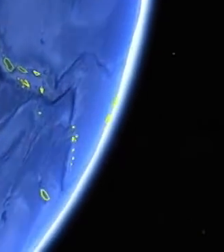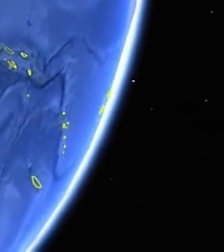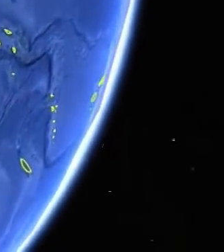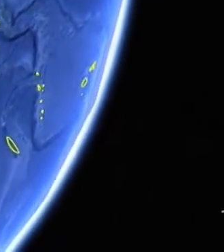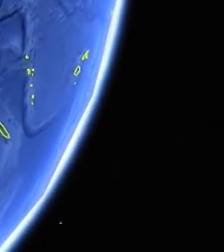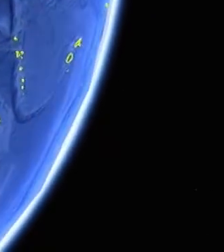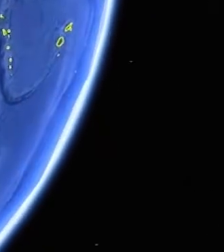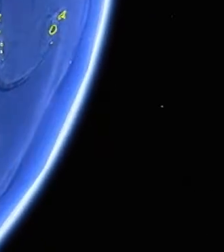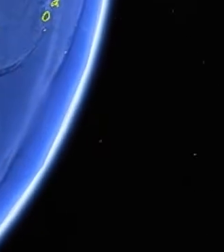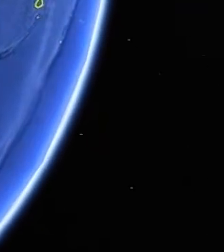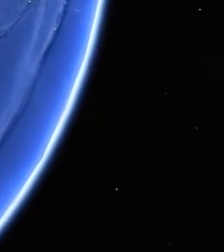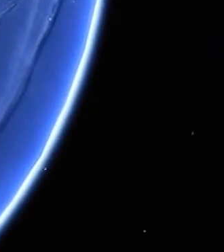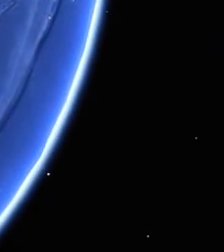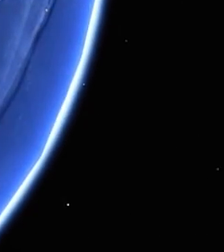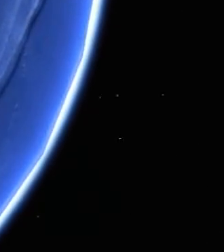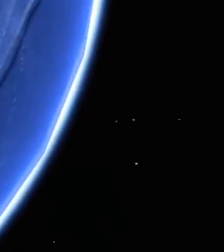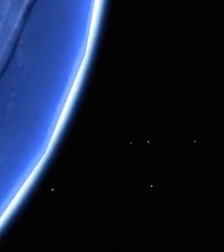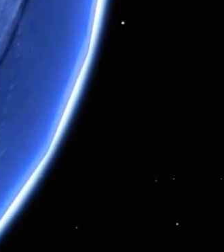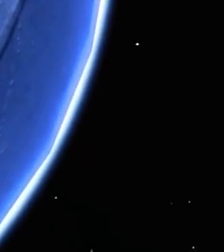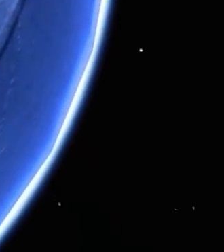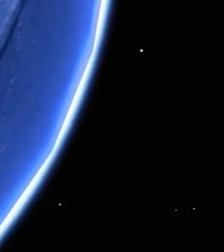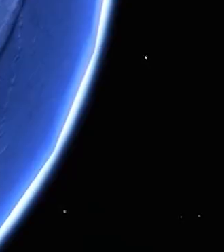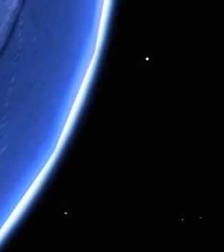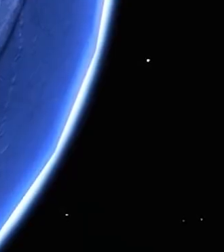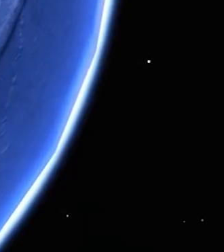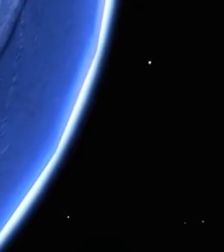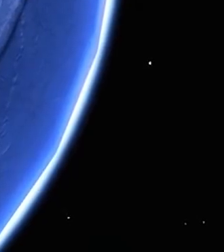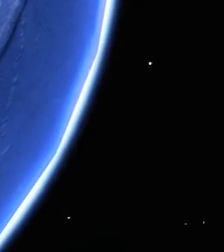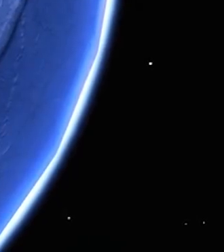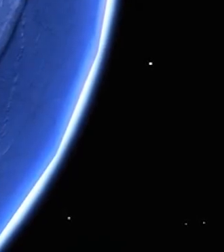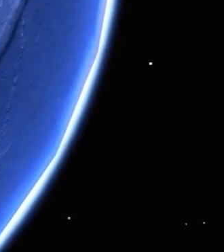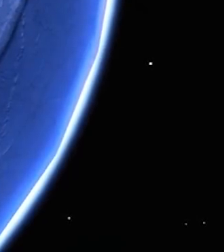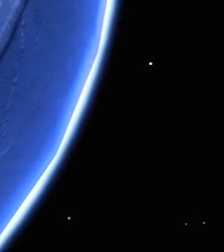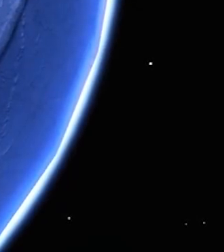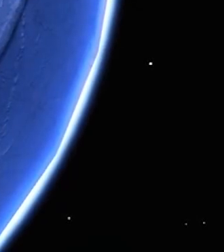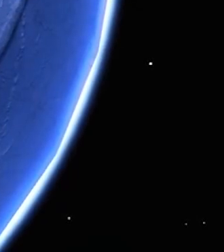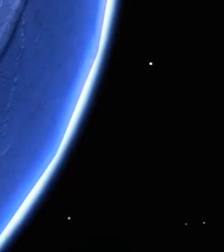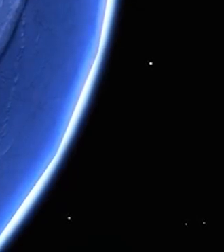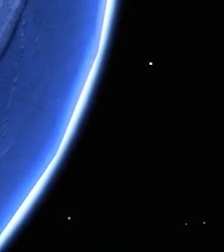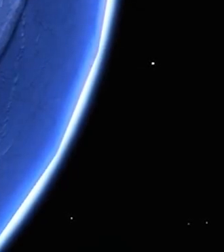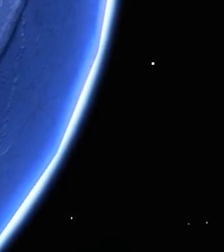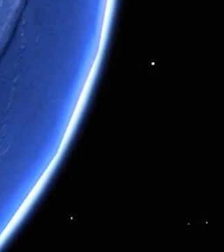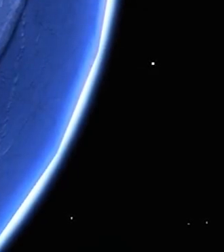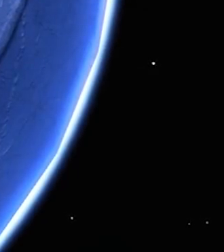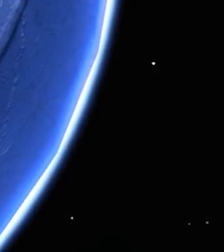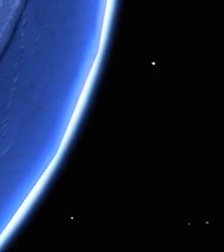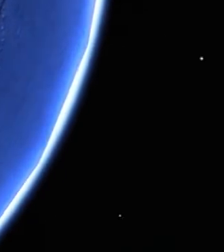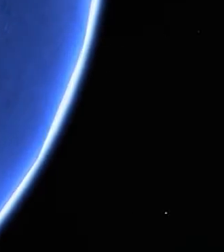Evangelho eterno e pela mensagem da breve volta do Senhor Jesus.